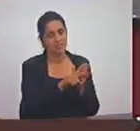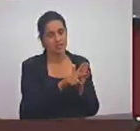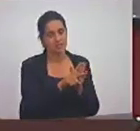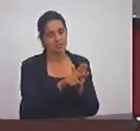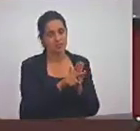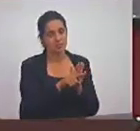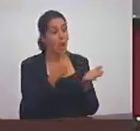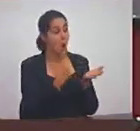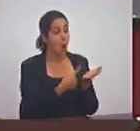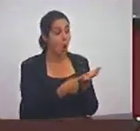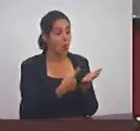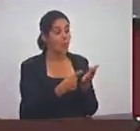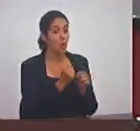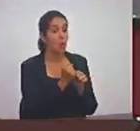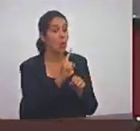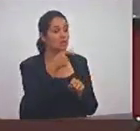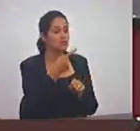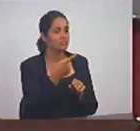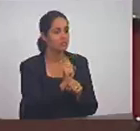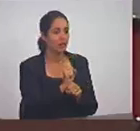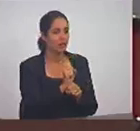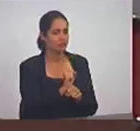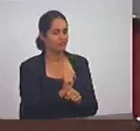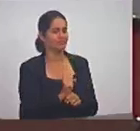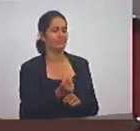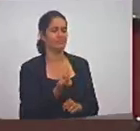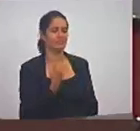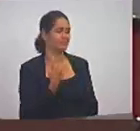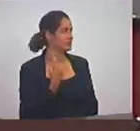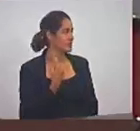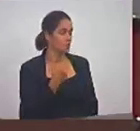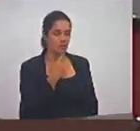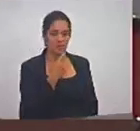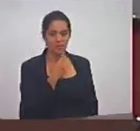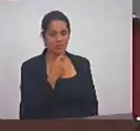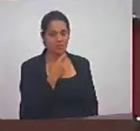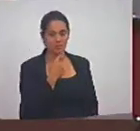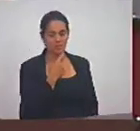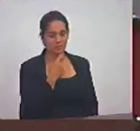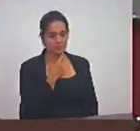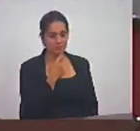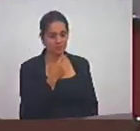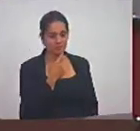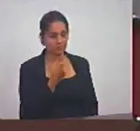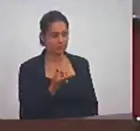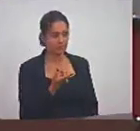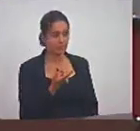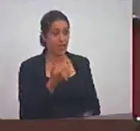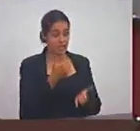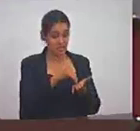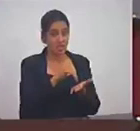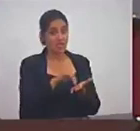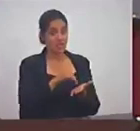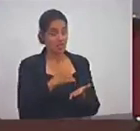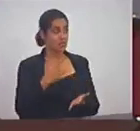1 ano e 2 meses. Então, eu fiz uma indicação aqui ao Poder Executivo, à Secretaria de Saúde, para que a